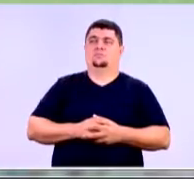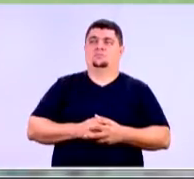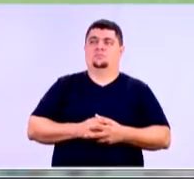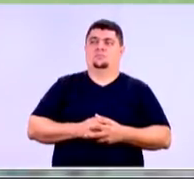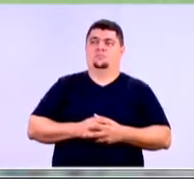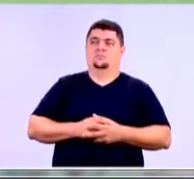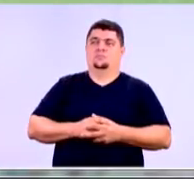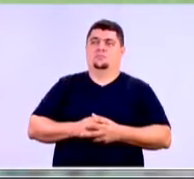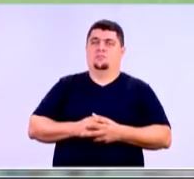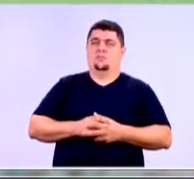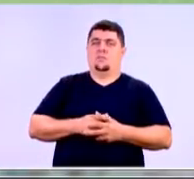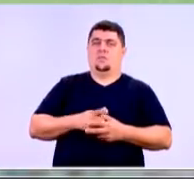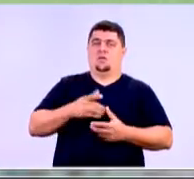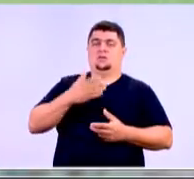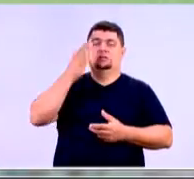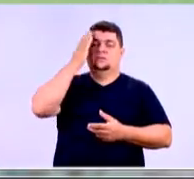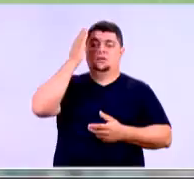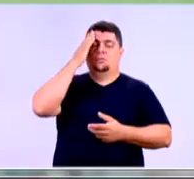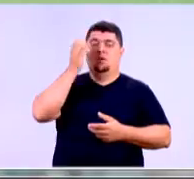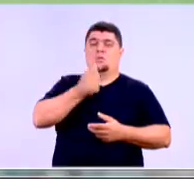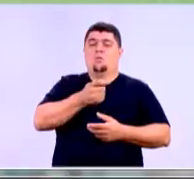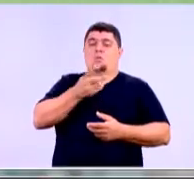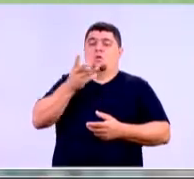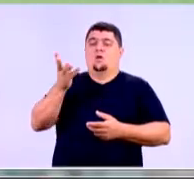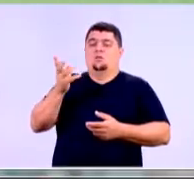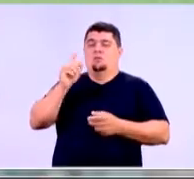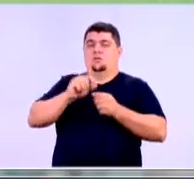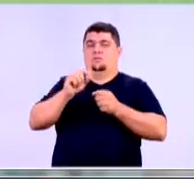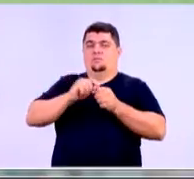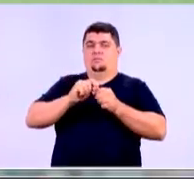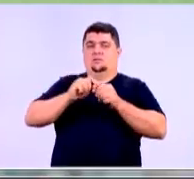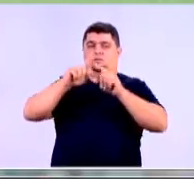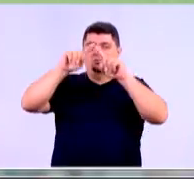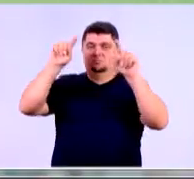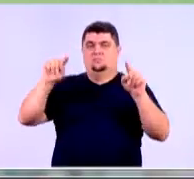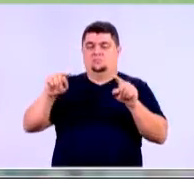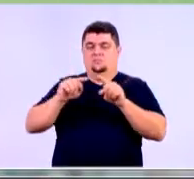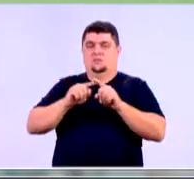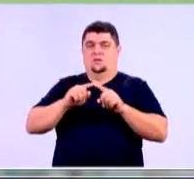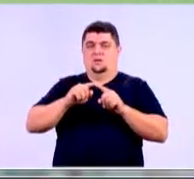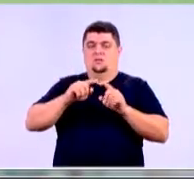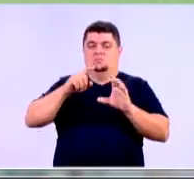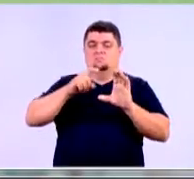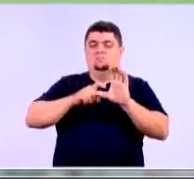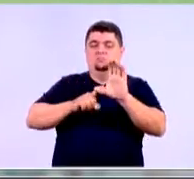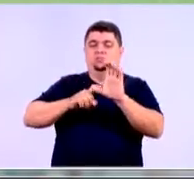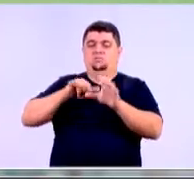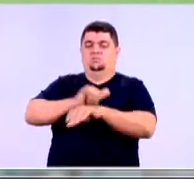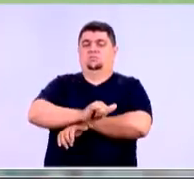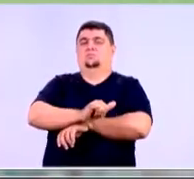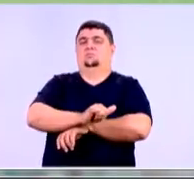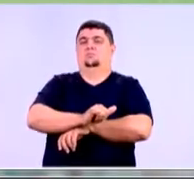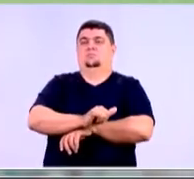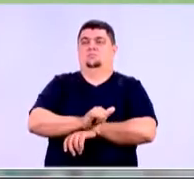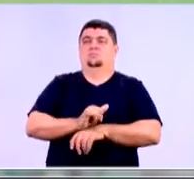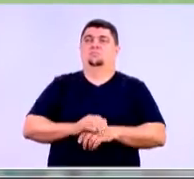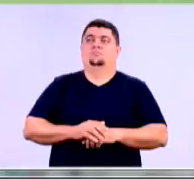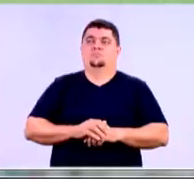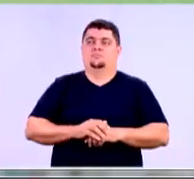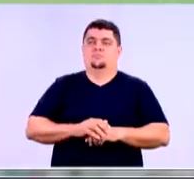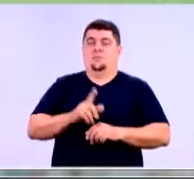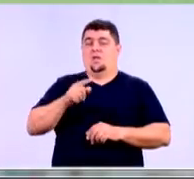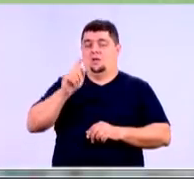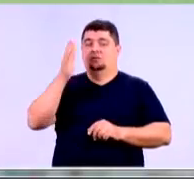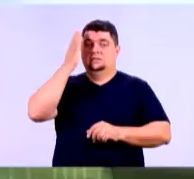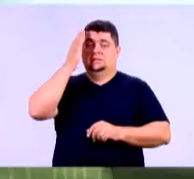Portanto, uma maneira de mensurar o risco é calcular a inadimplência. Então, é uma maneira muito simples de você mensurar, né, o